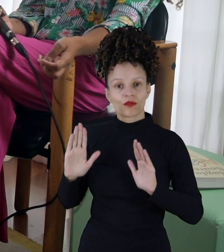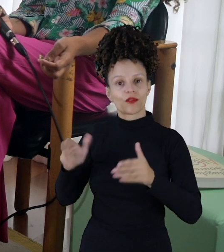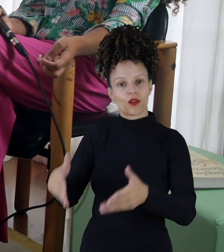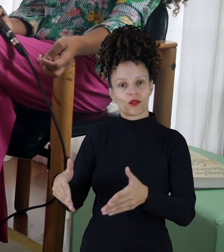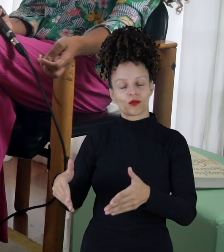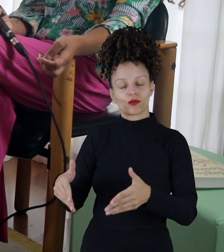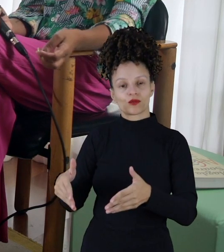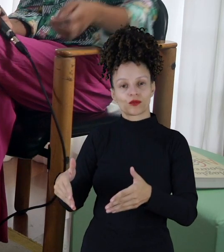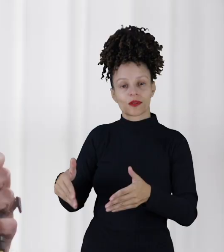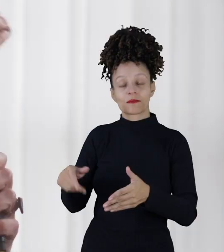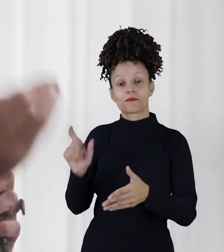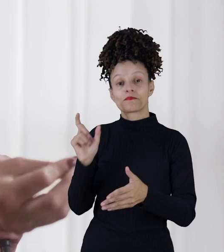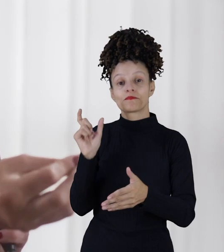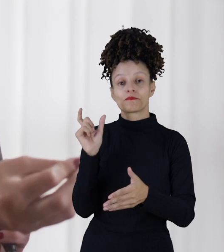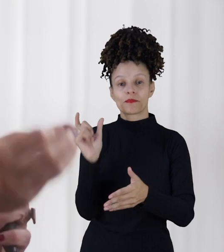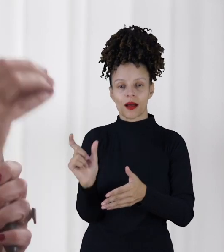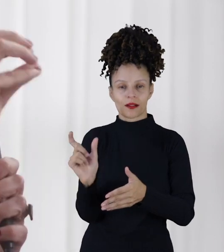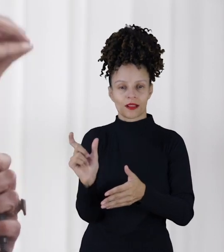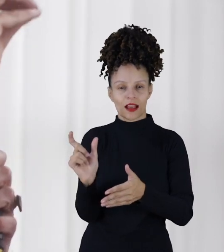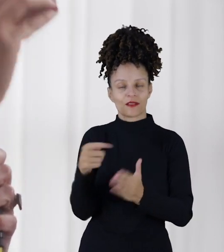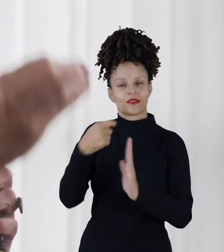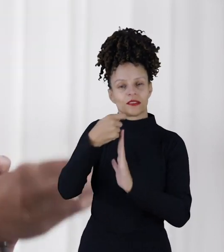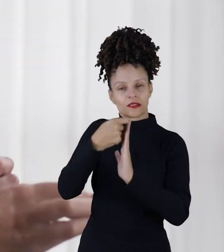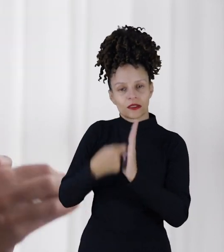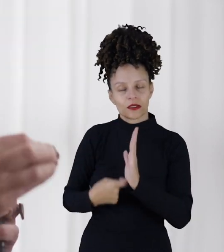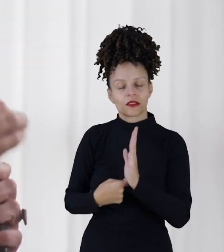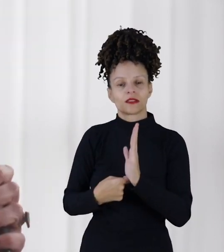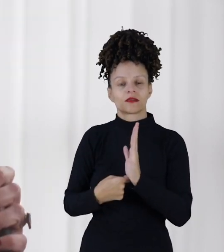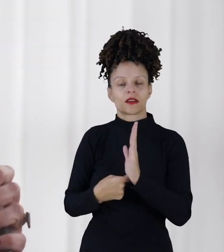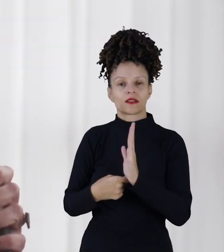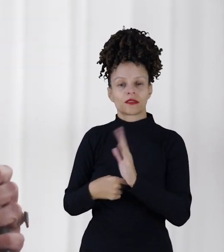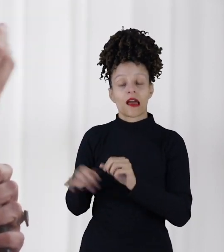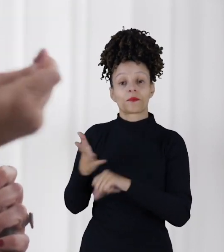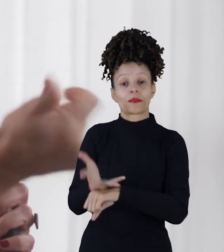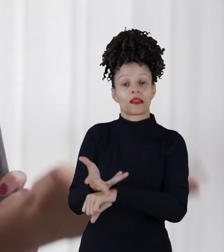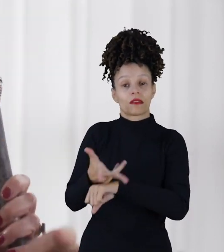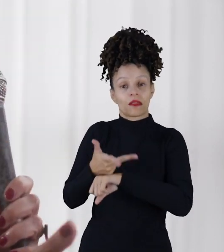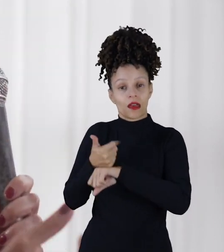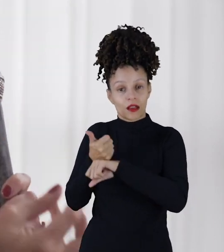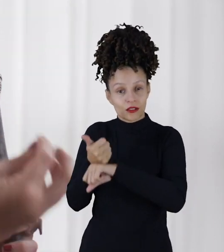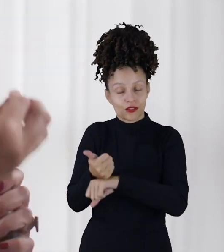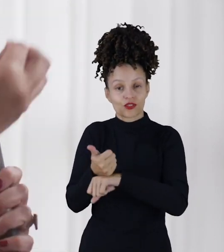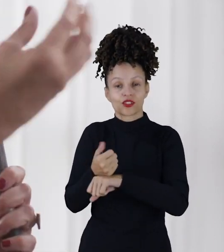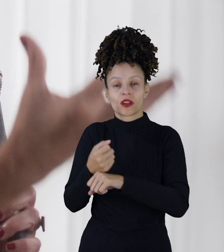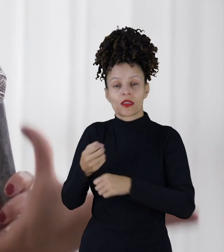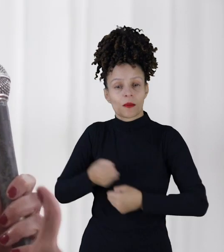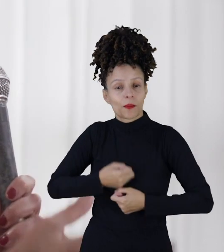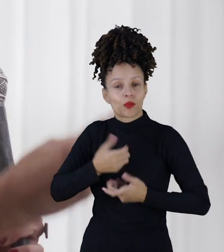foco na palavra, né? Na palavra escrita, na habilidade,